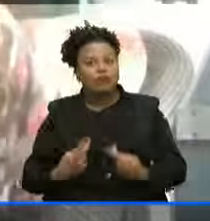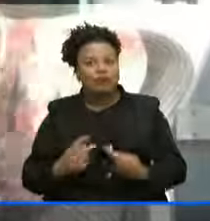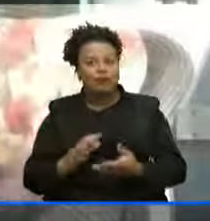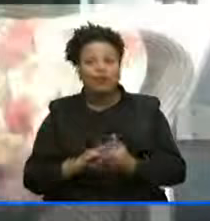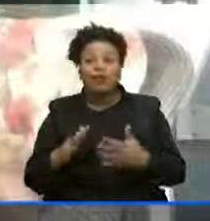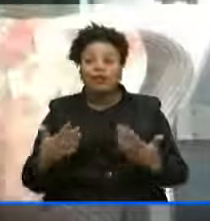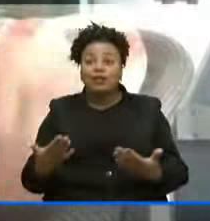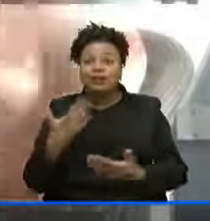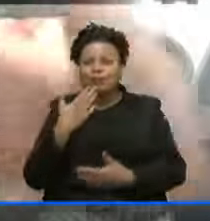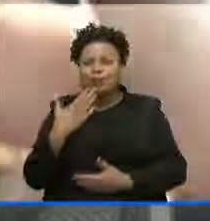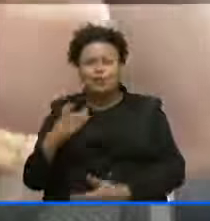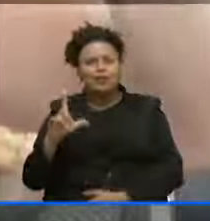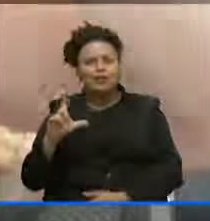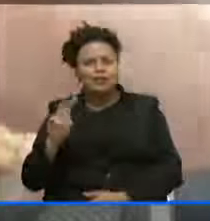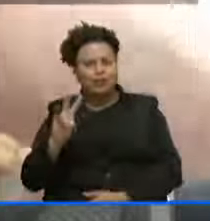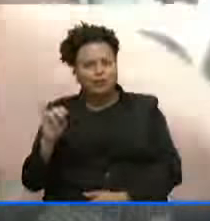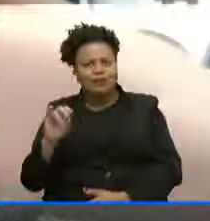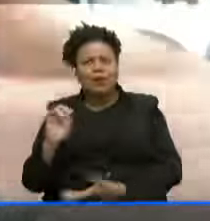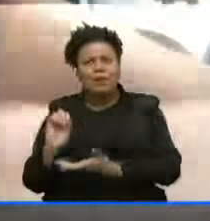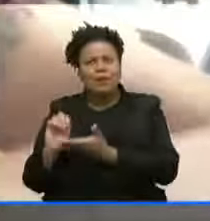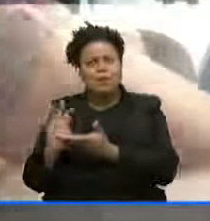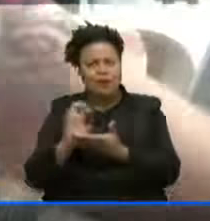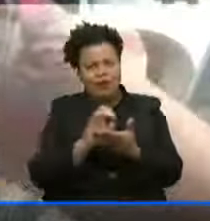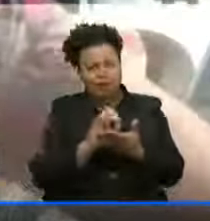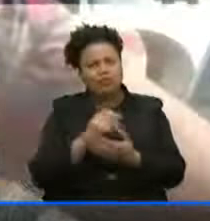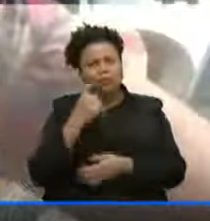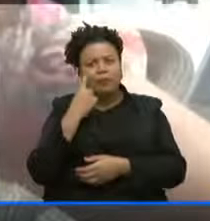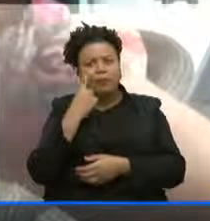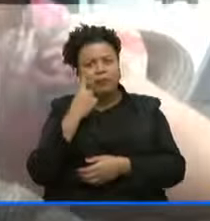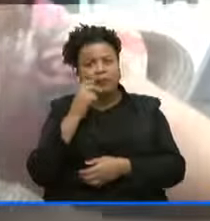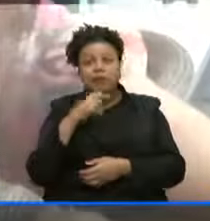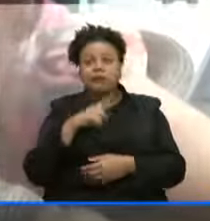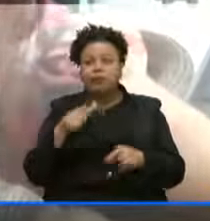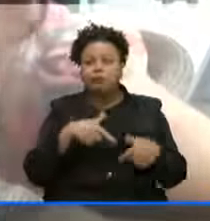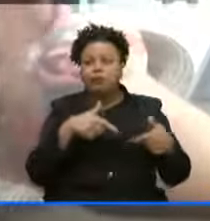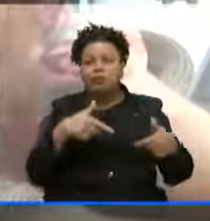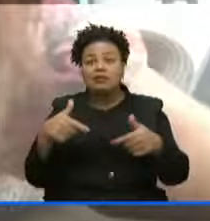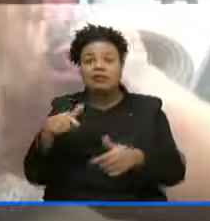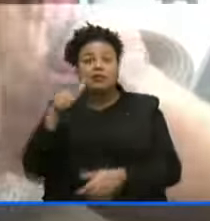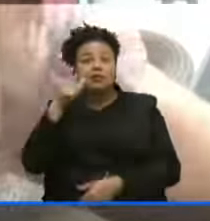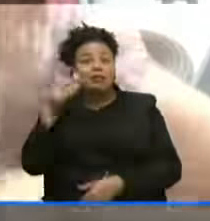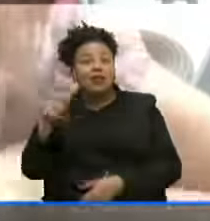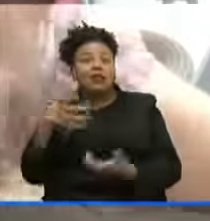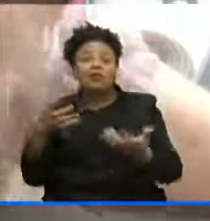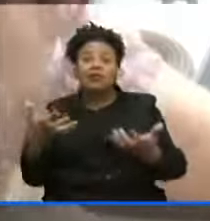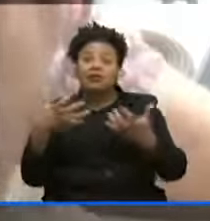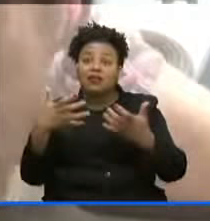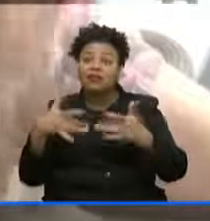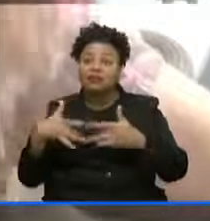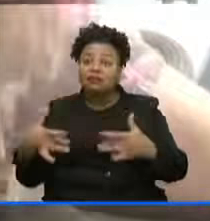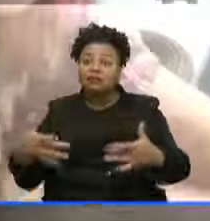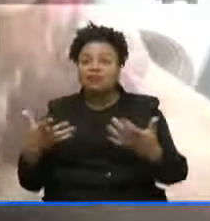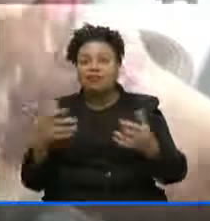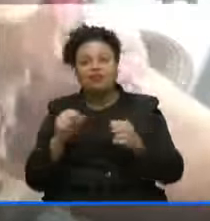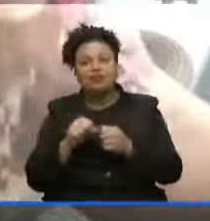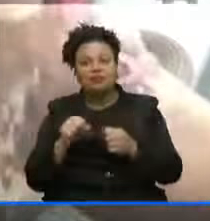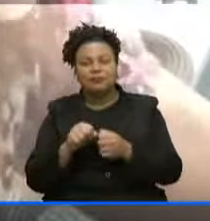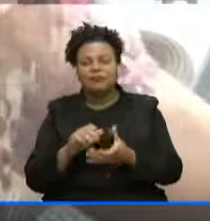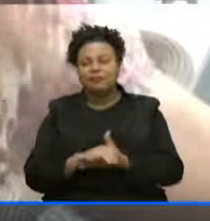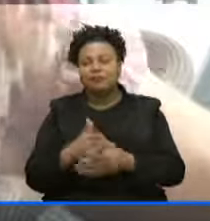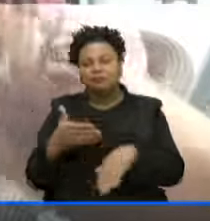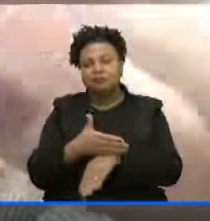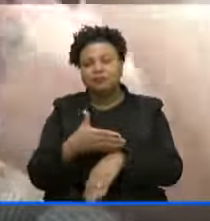gente, eu peço o Loiva que mande para os gabinetes, para o pessoal ver se tem atuação, interesse, disposição, tá bem?